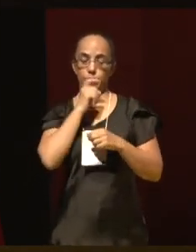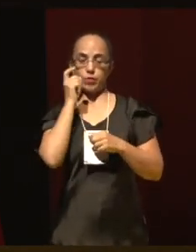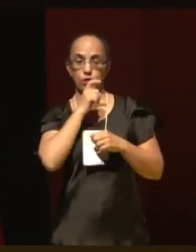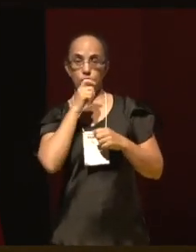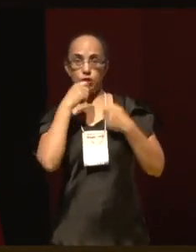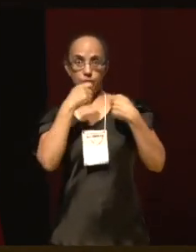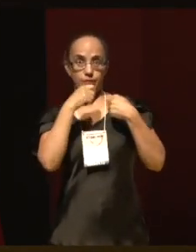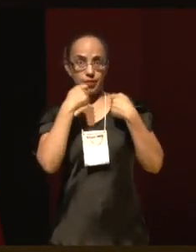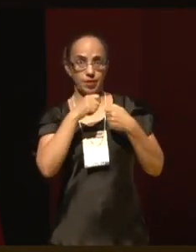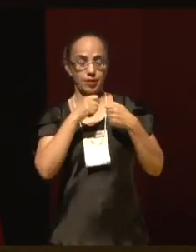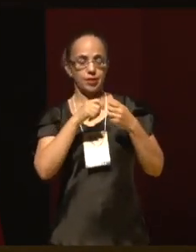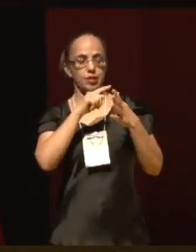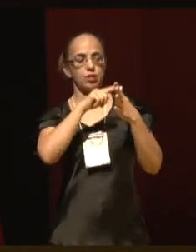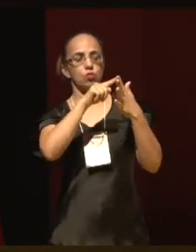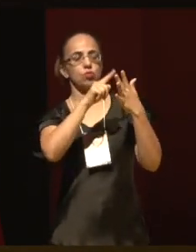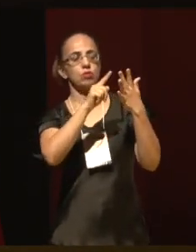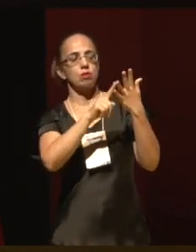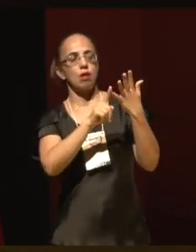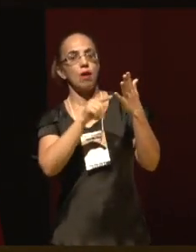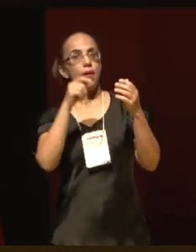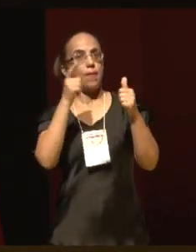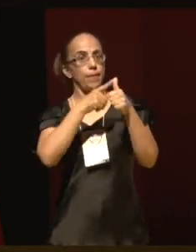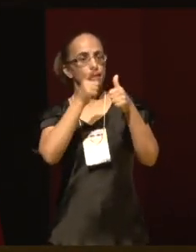Primeiro, pensar na mentira.